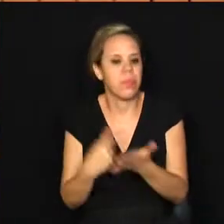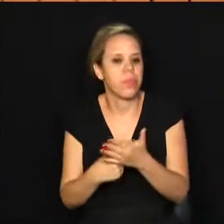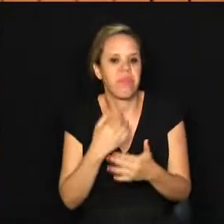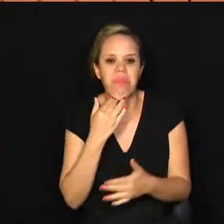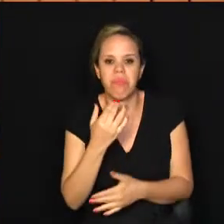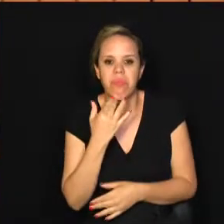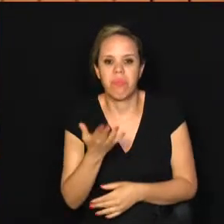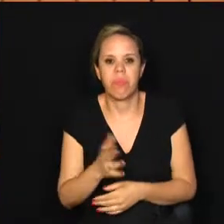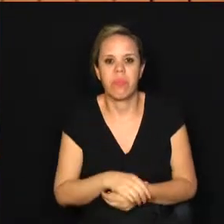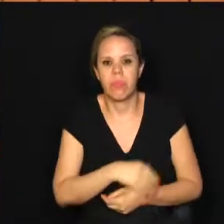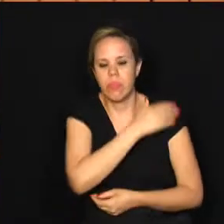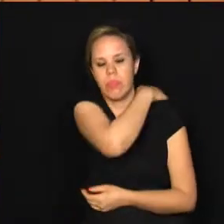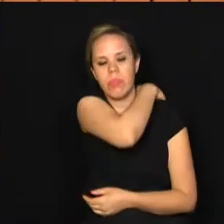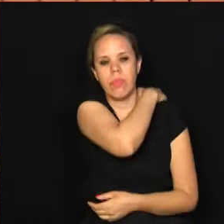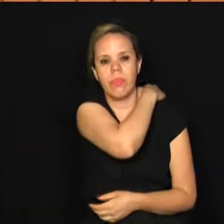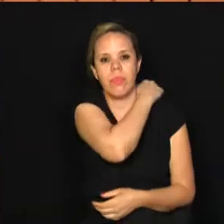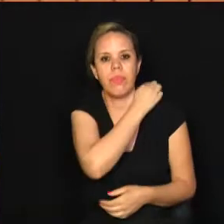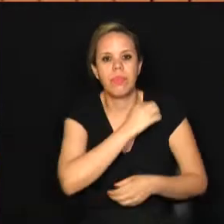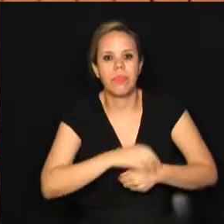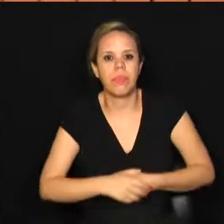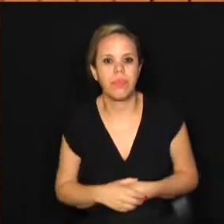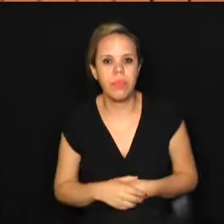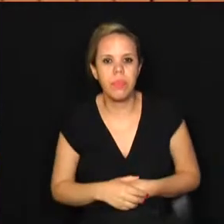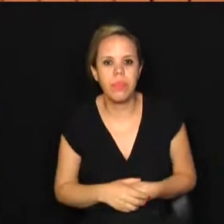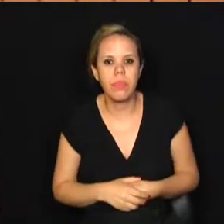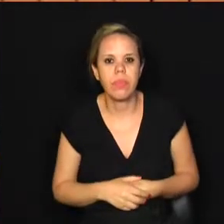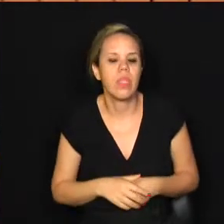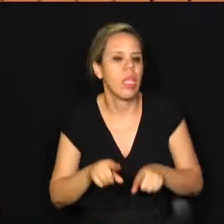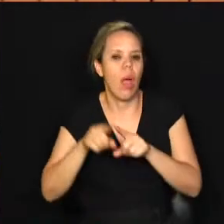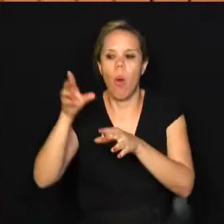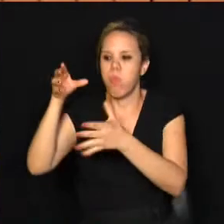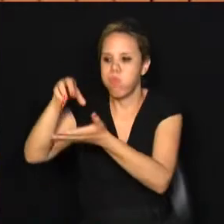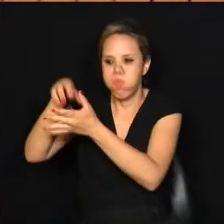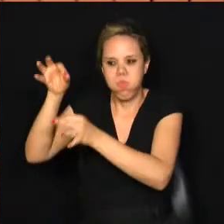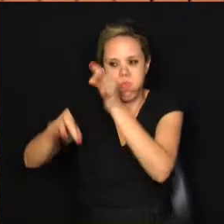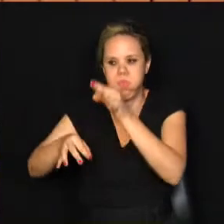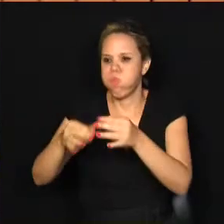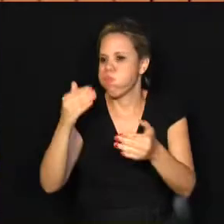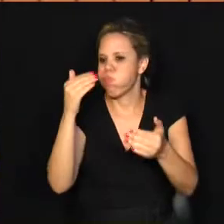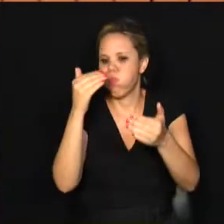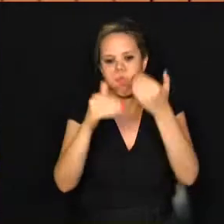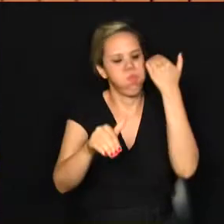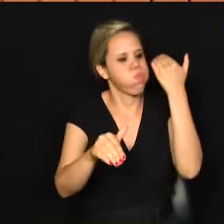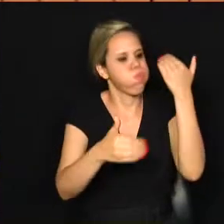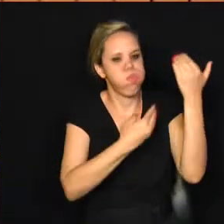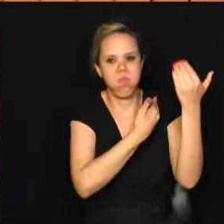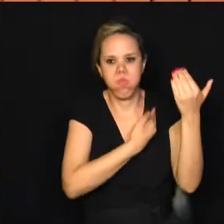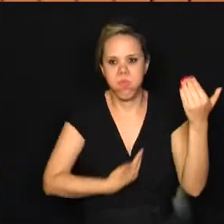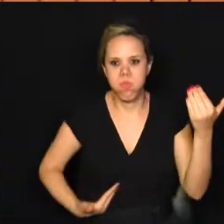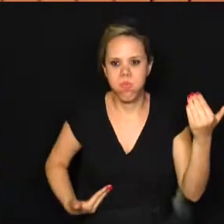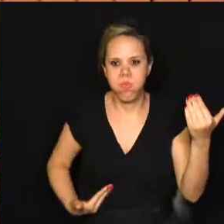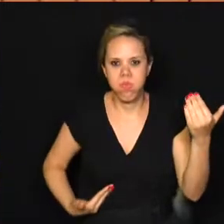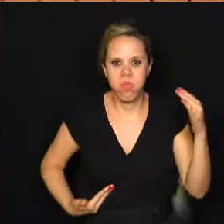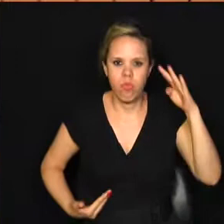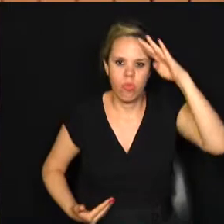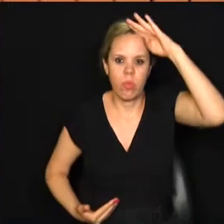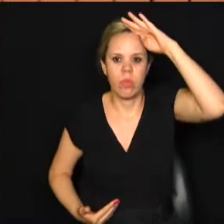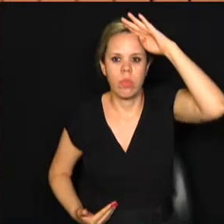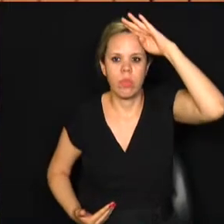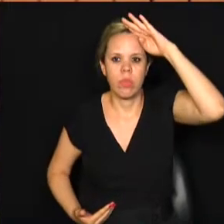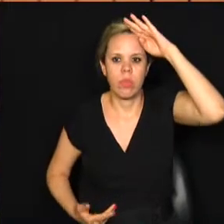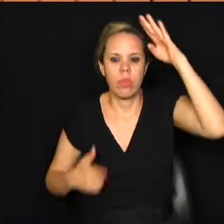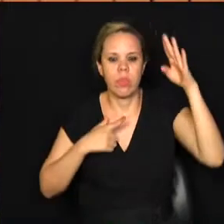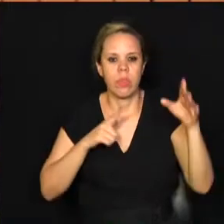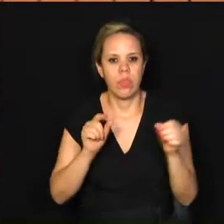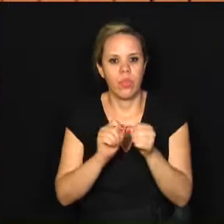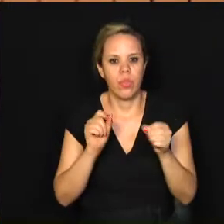mais. Nem o judiciário concordou com o governo, mas a intransigência desses generais tem feito com que